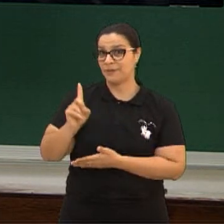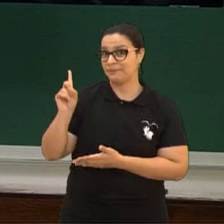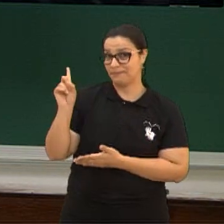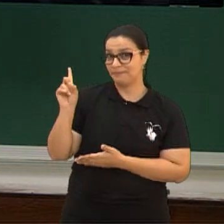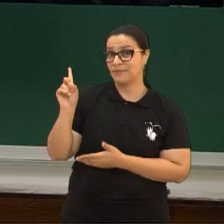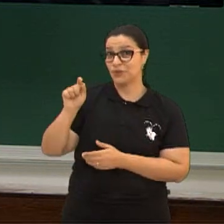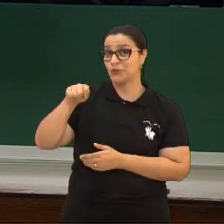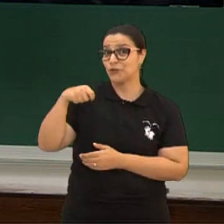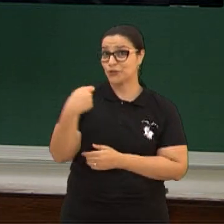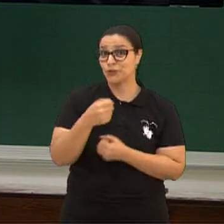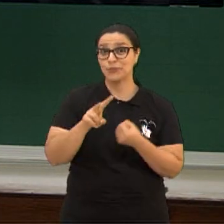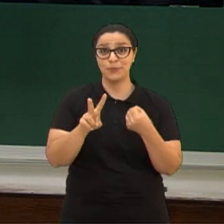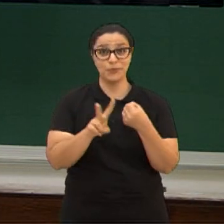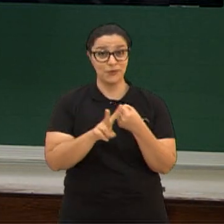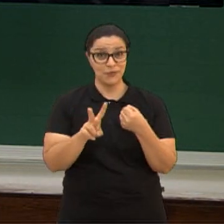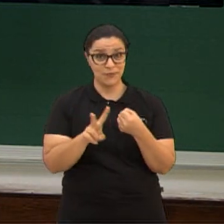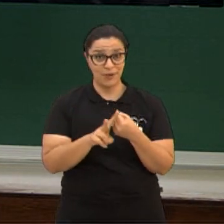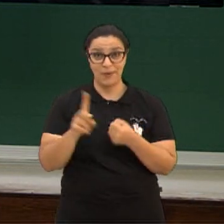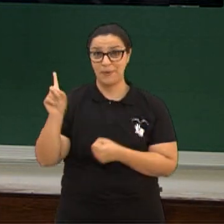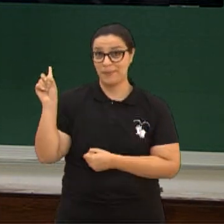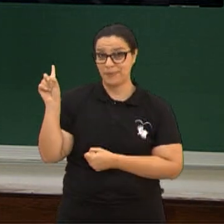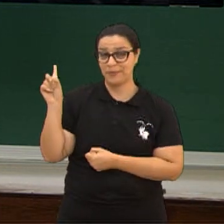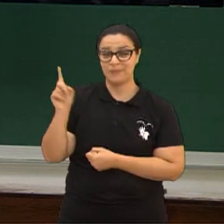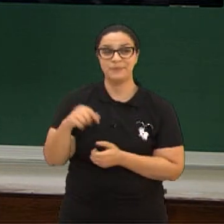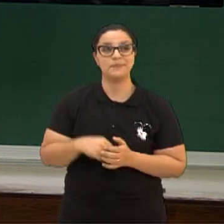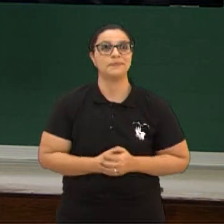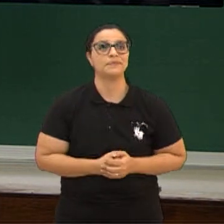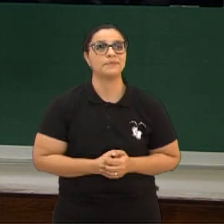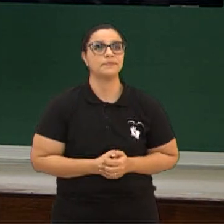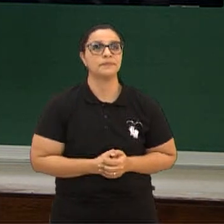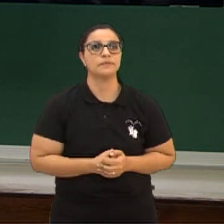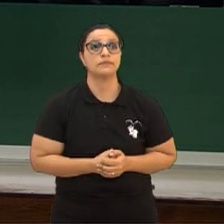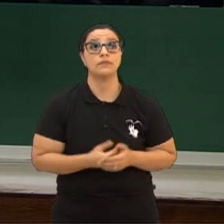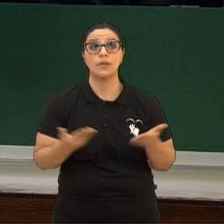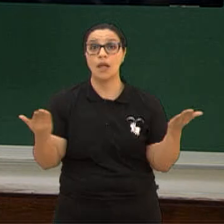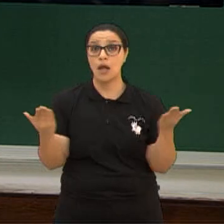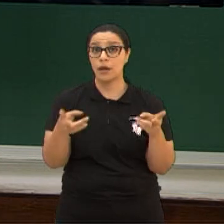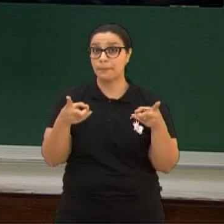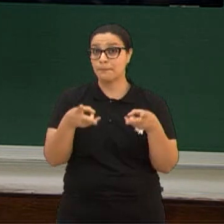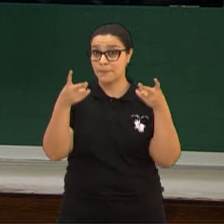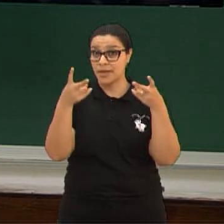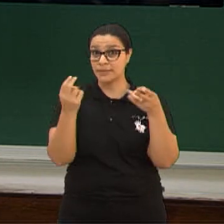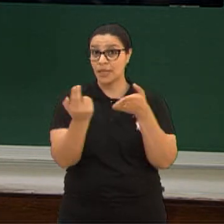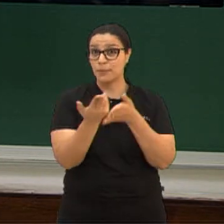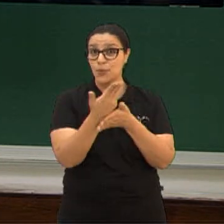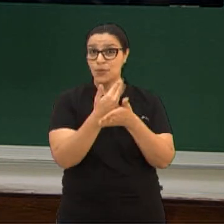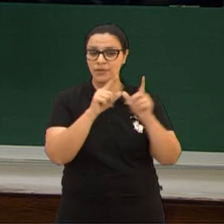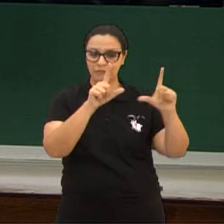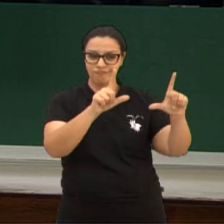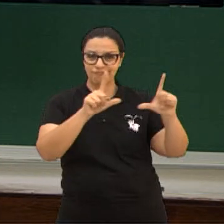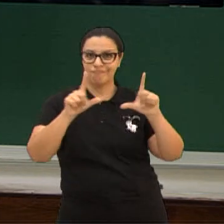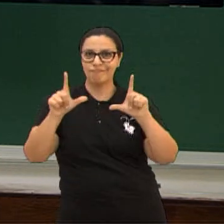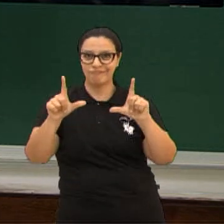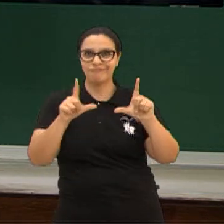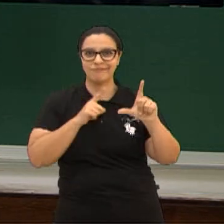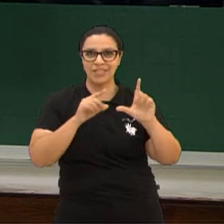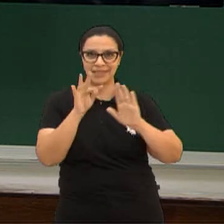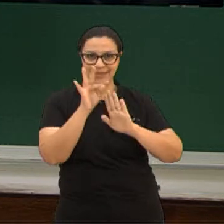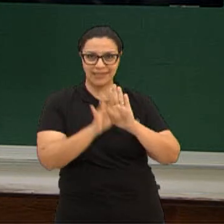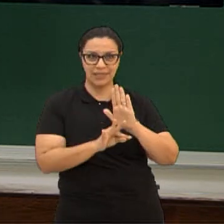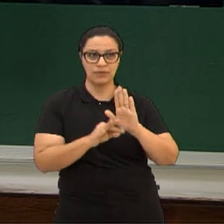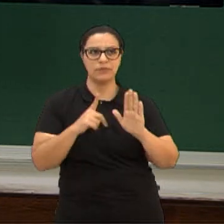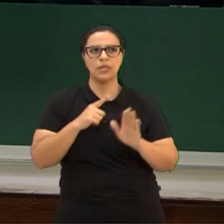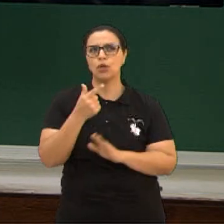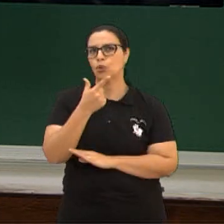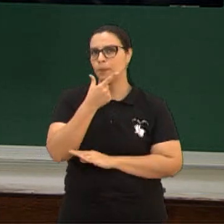exercício sobre o Present Continuous. Olha lá, observe essa charge. Temos